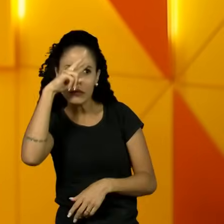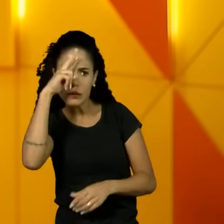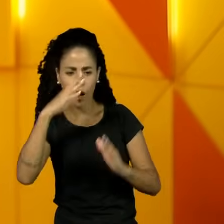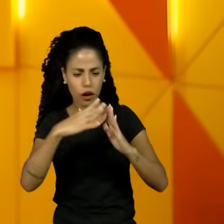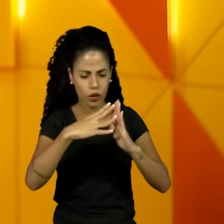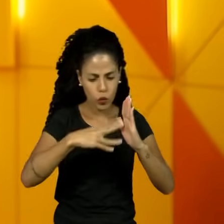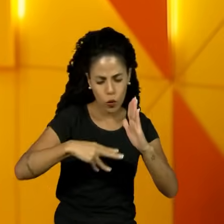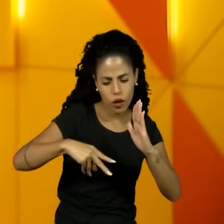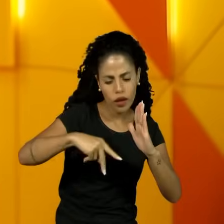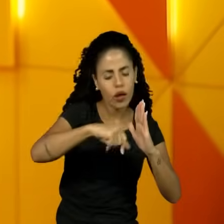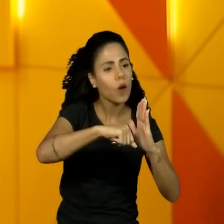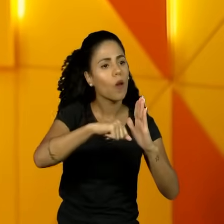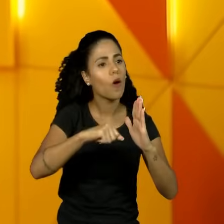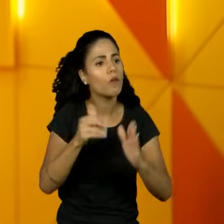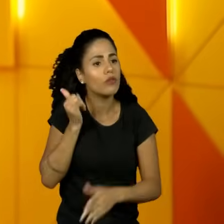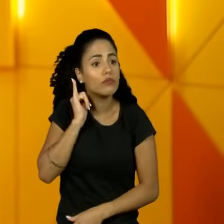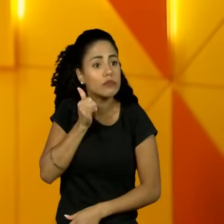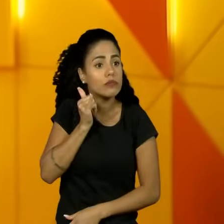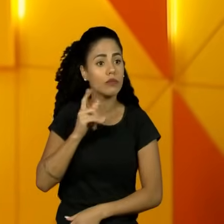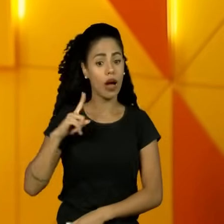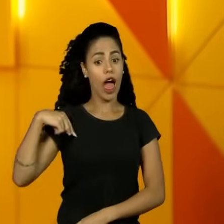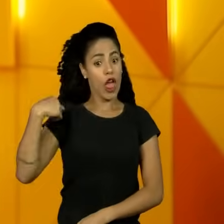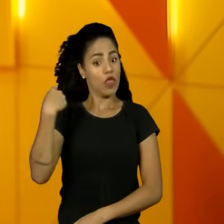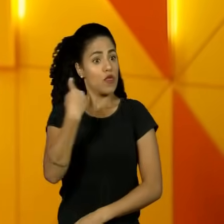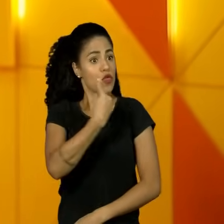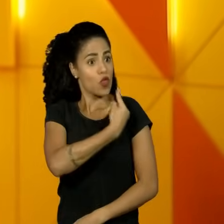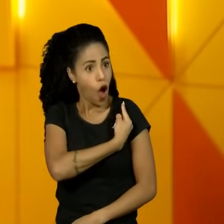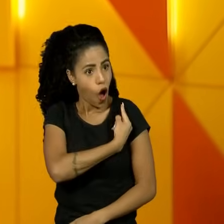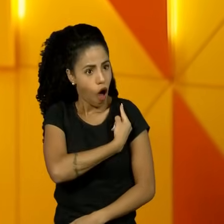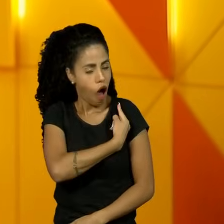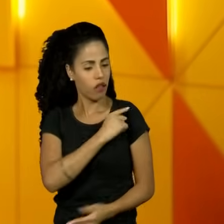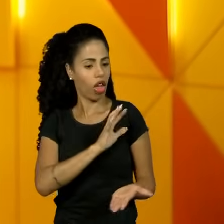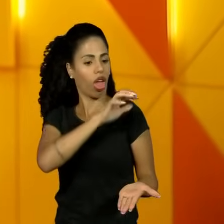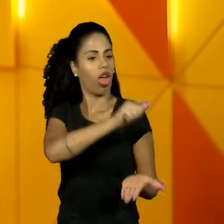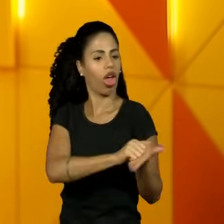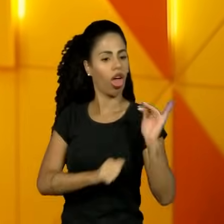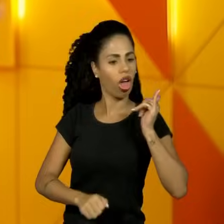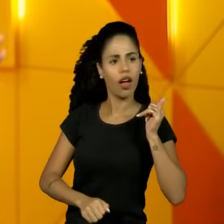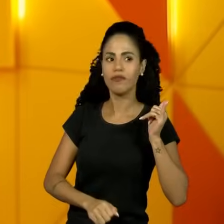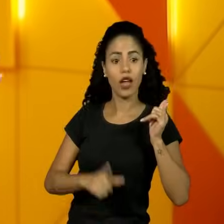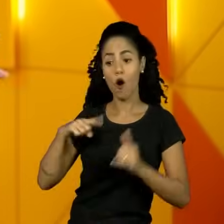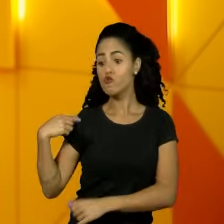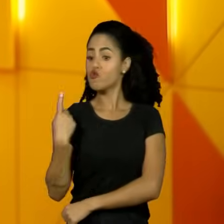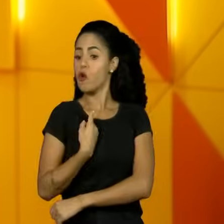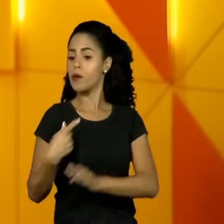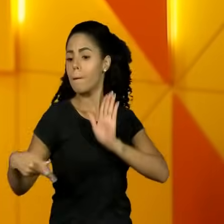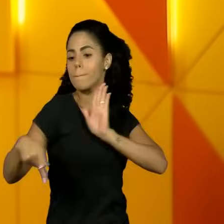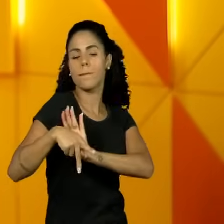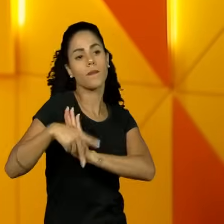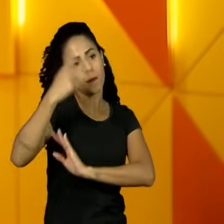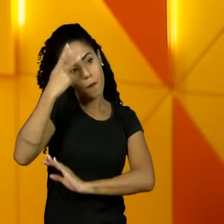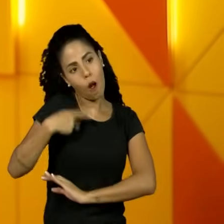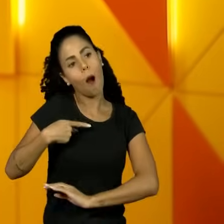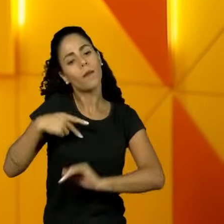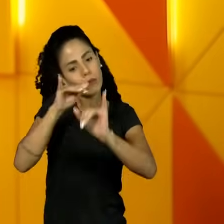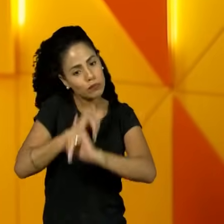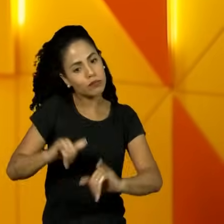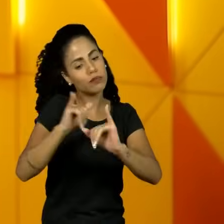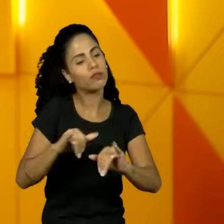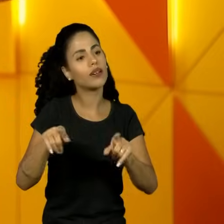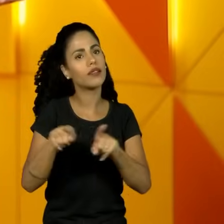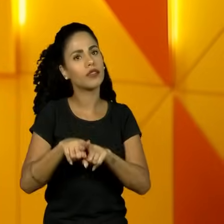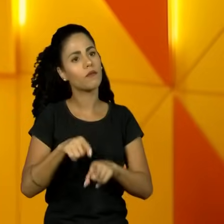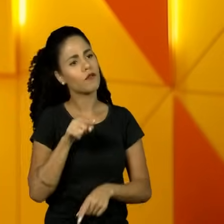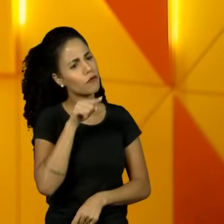uma história contada por nós e não pelos colonizadores, né? Quem também conta uma história a partir da sua